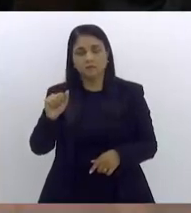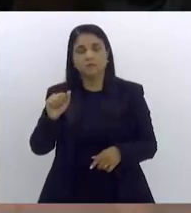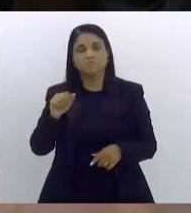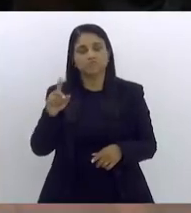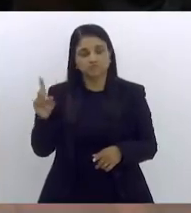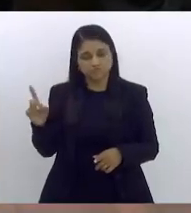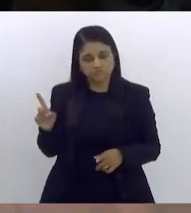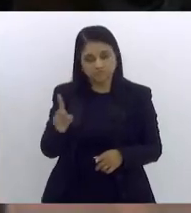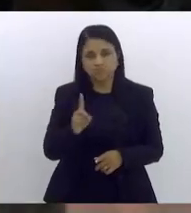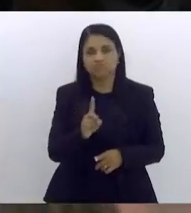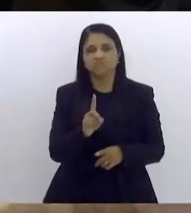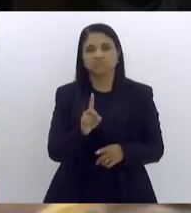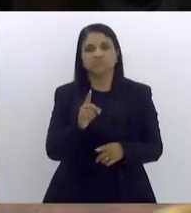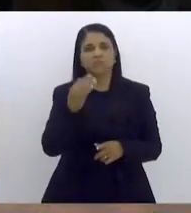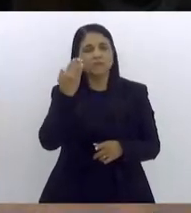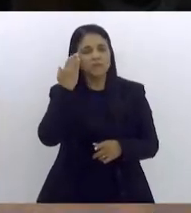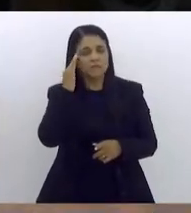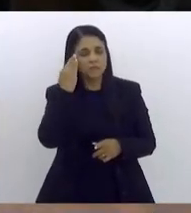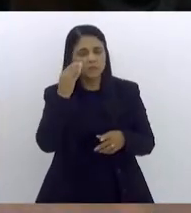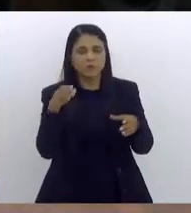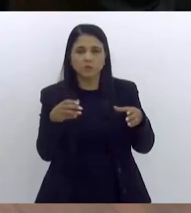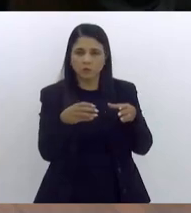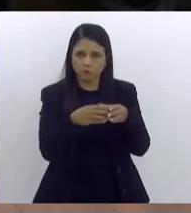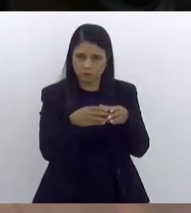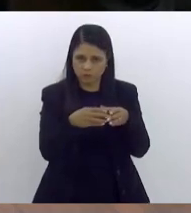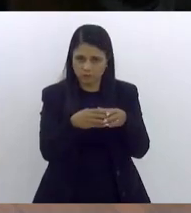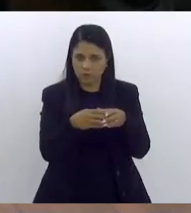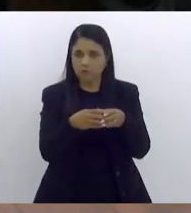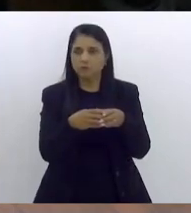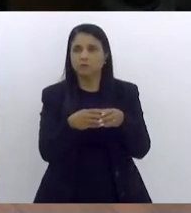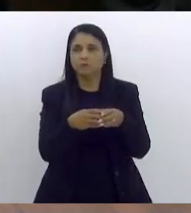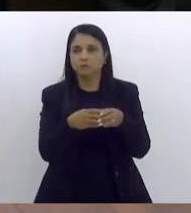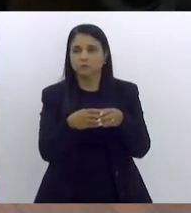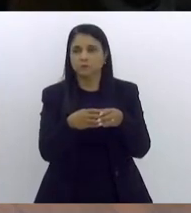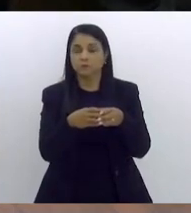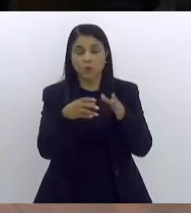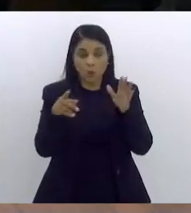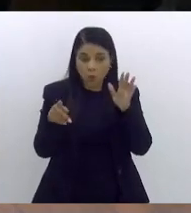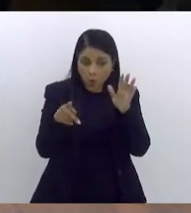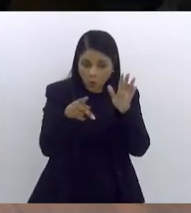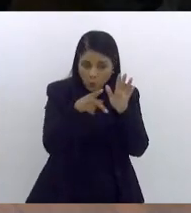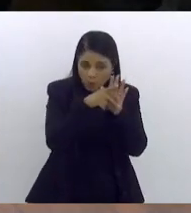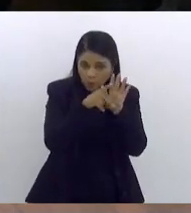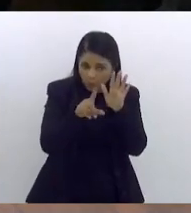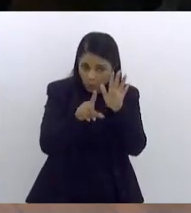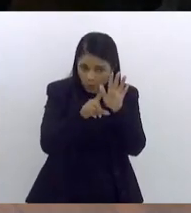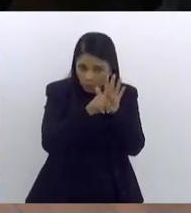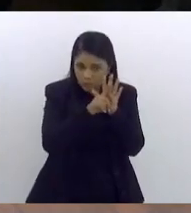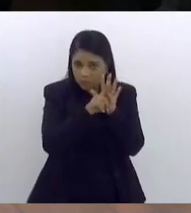apreciação ao entendimento da comissão. Quanto ao projeto em si,